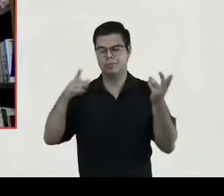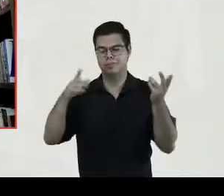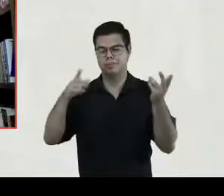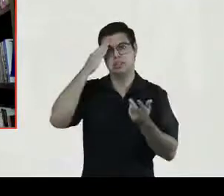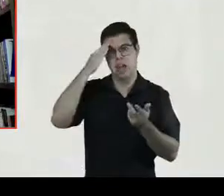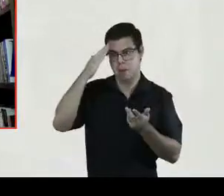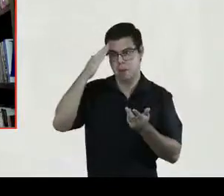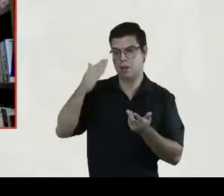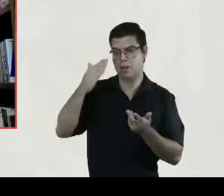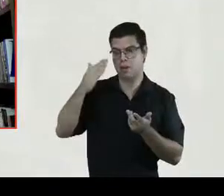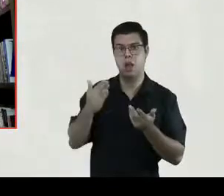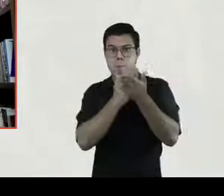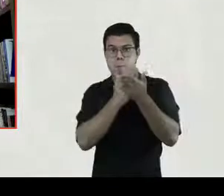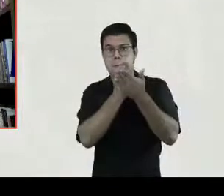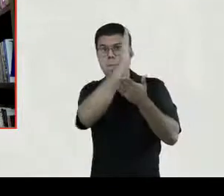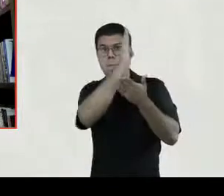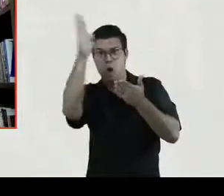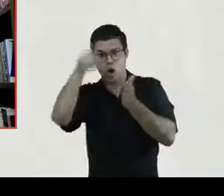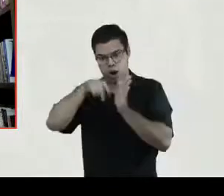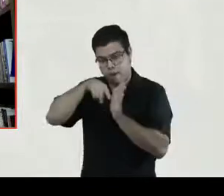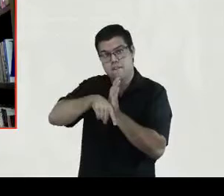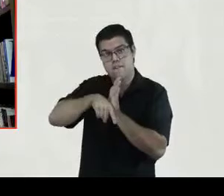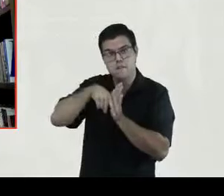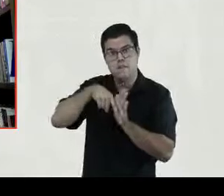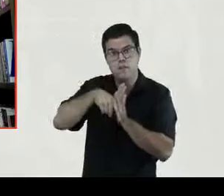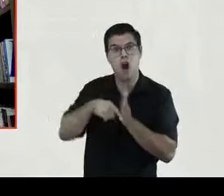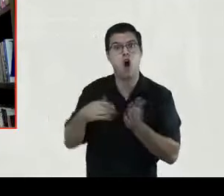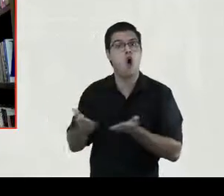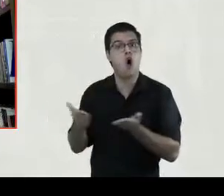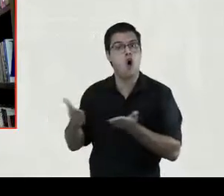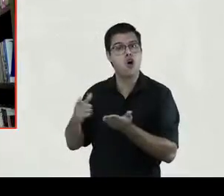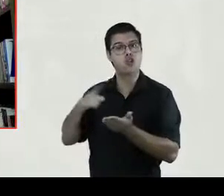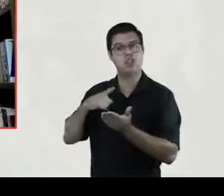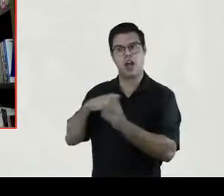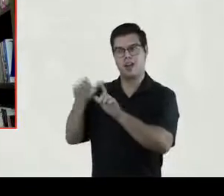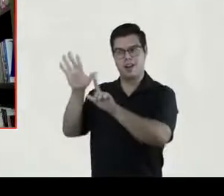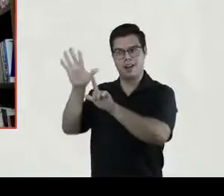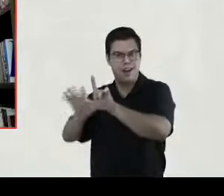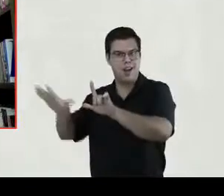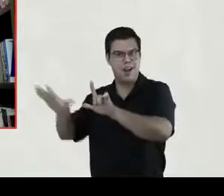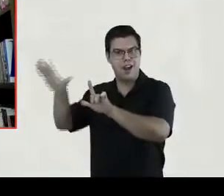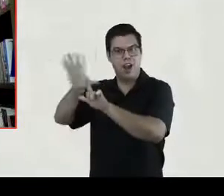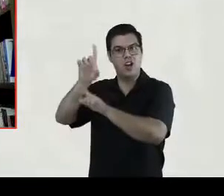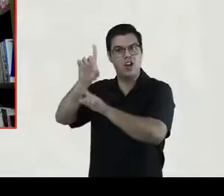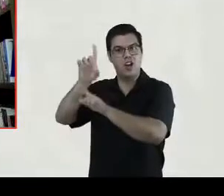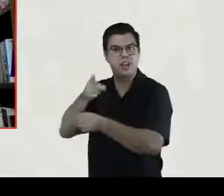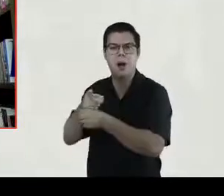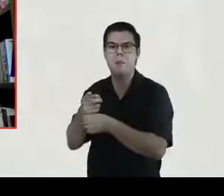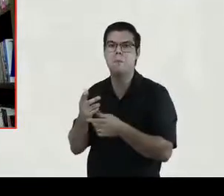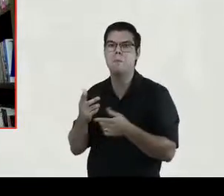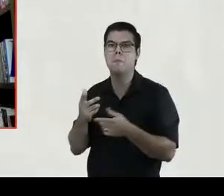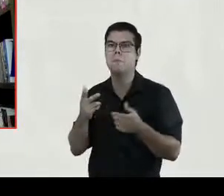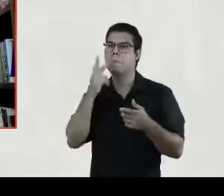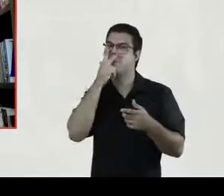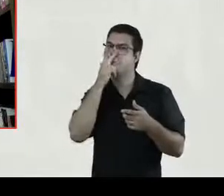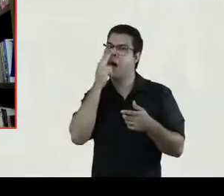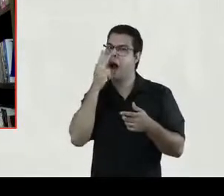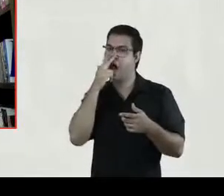presença da bibliografia no interior das humanidades digitais parece provocar uma certa aproximação deste